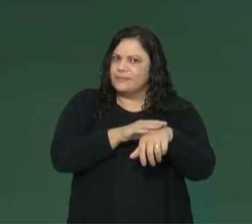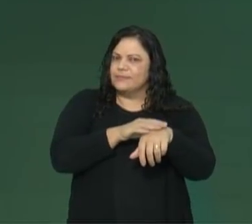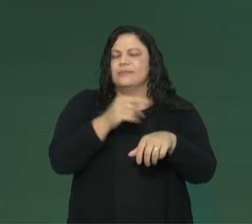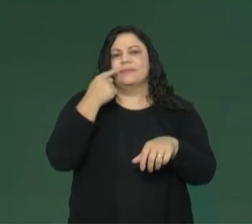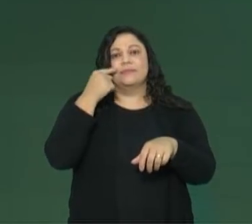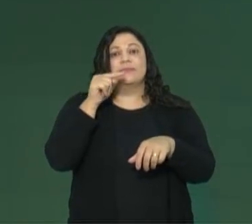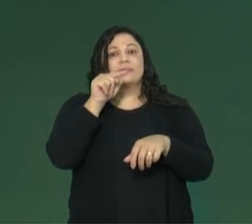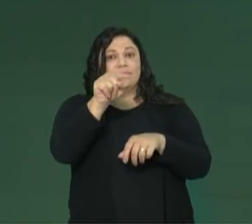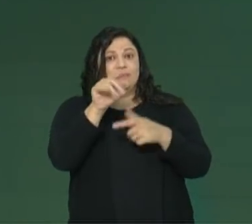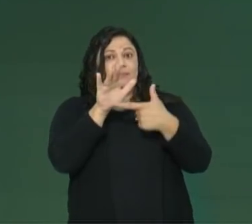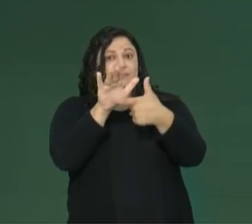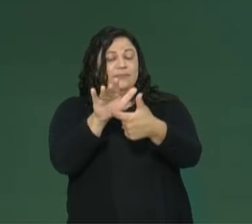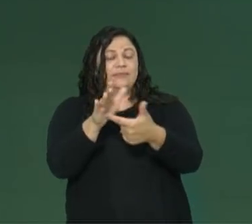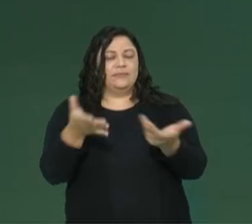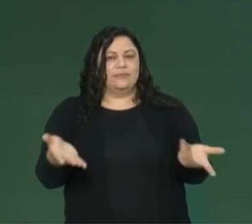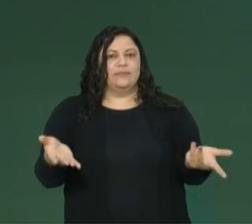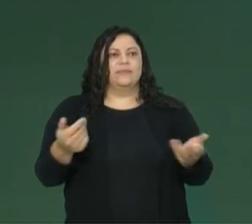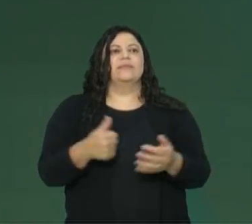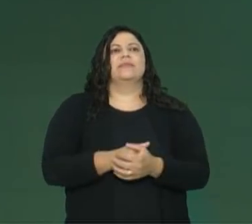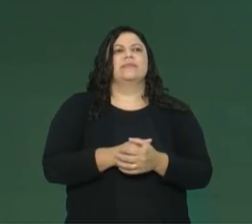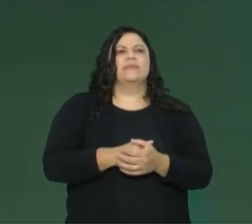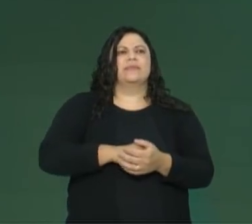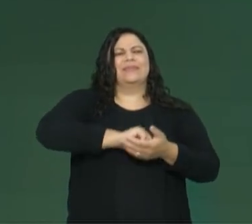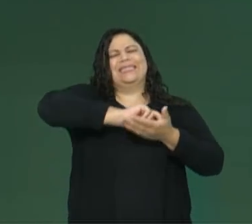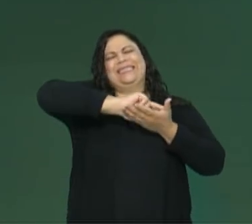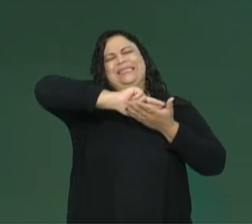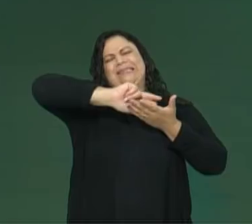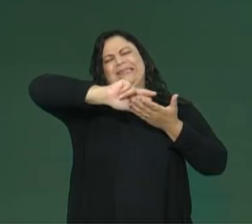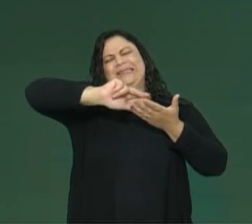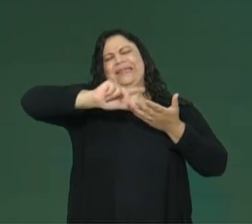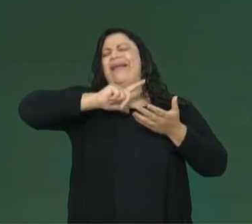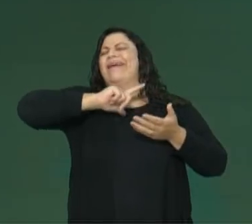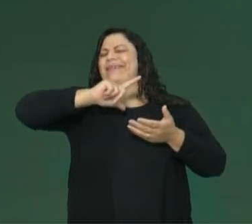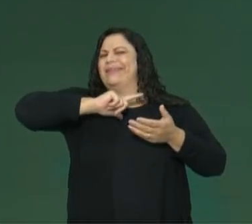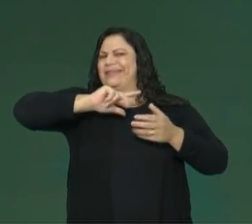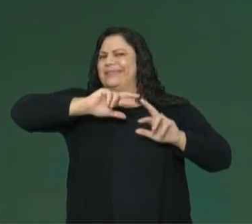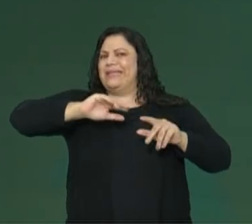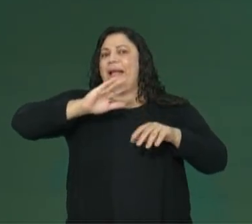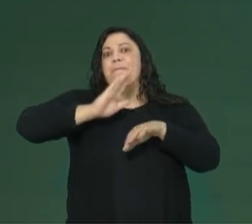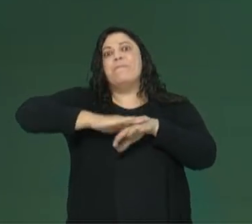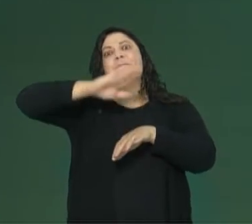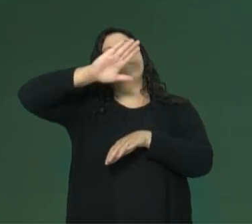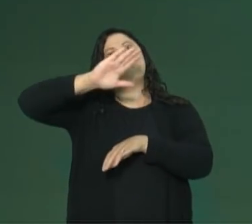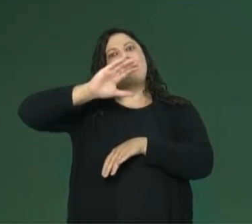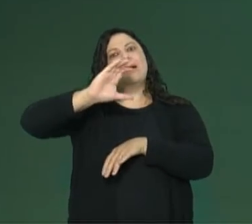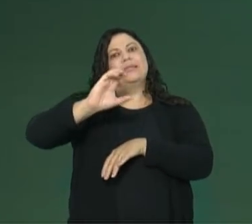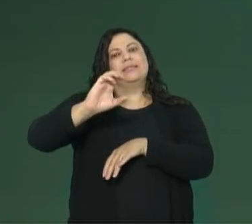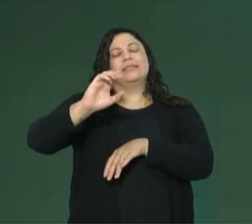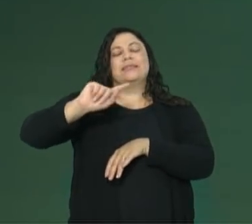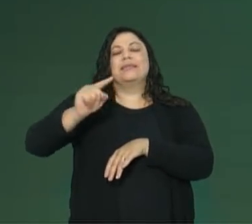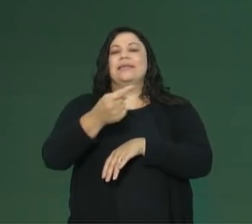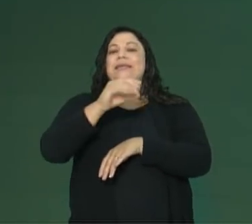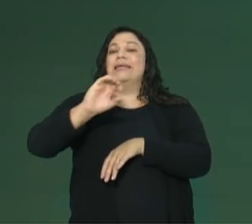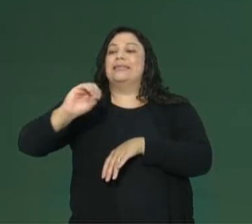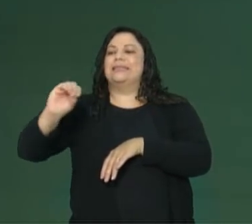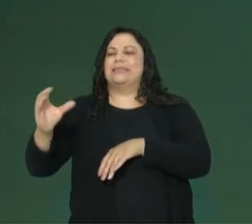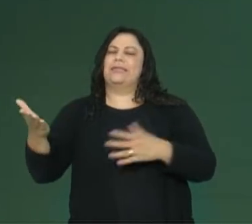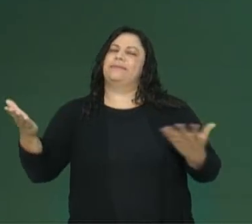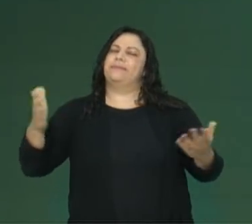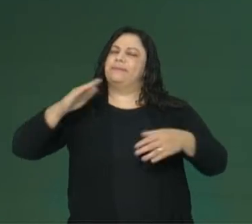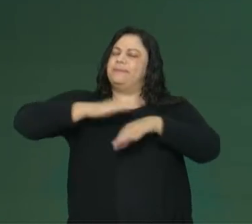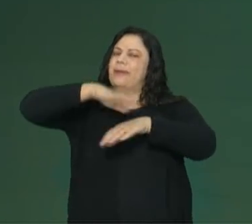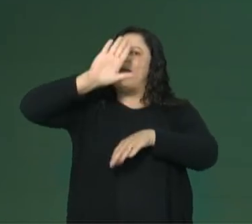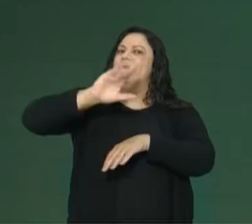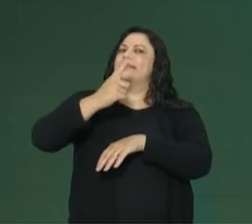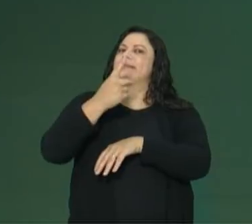sinais. Tem casos das pessoas se contaminarem com centenas de larvas de uma vez só. E é muito triste isso. Porque veja bem,